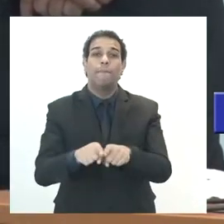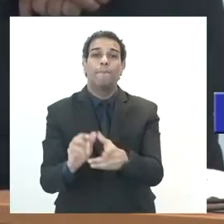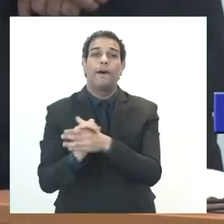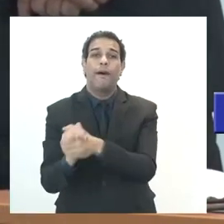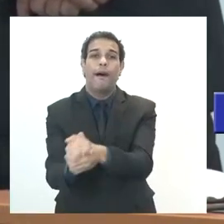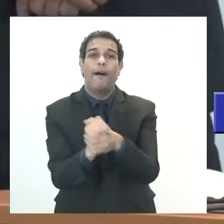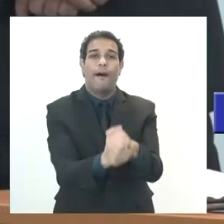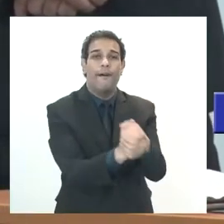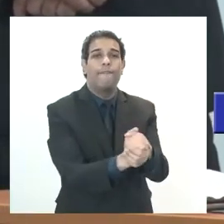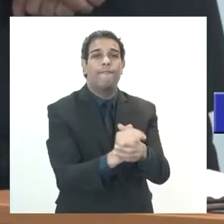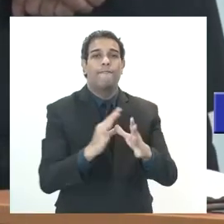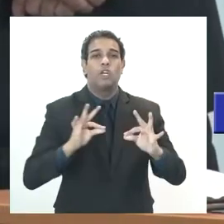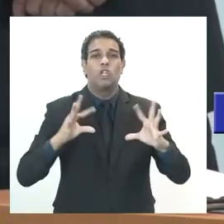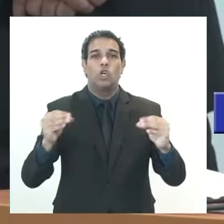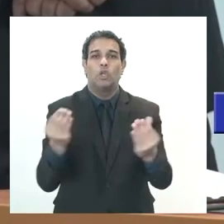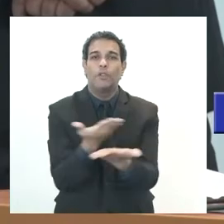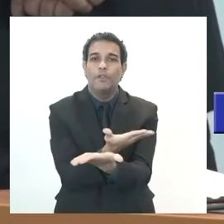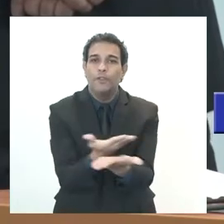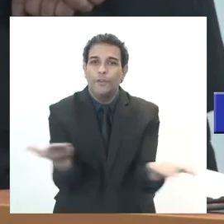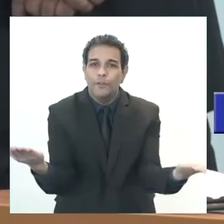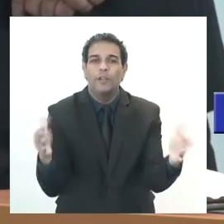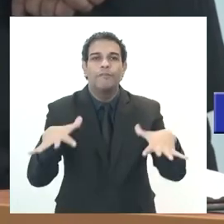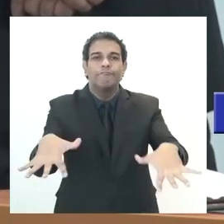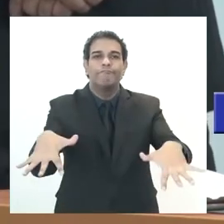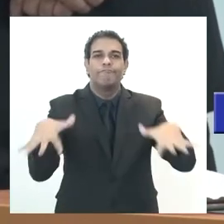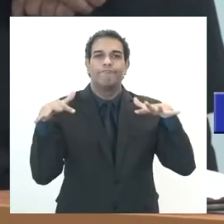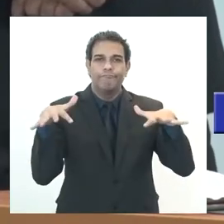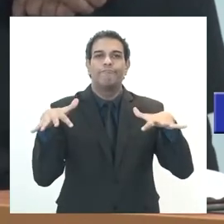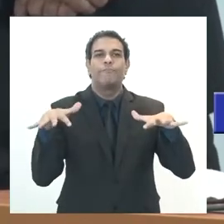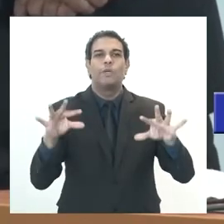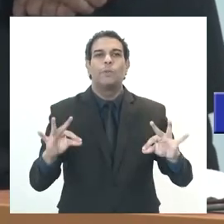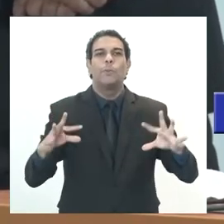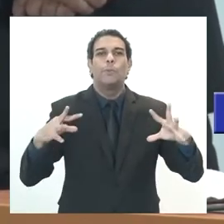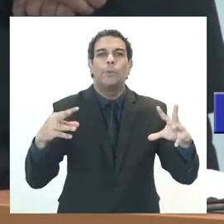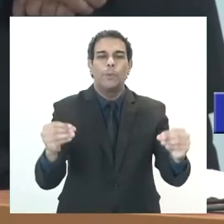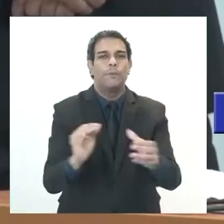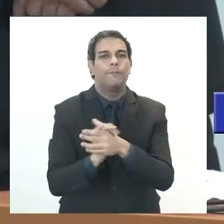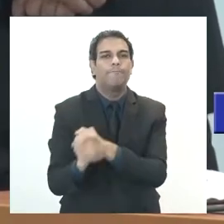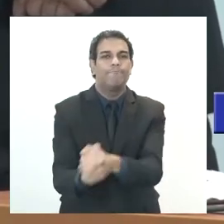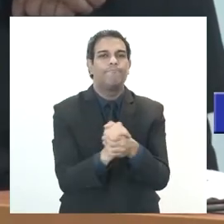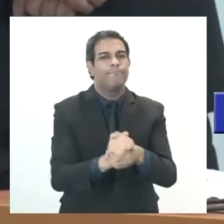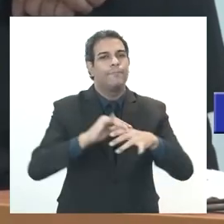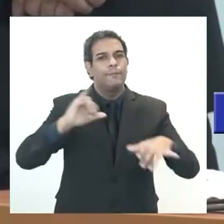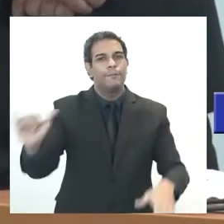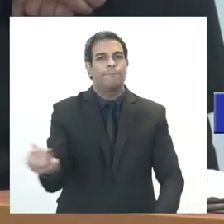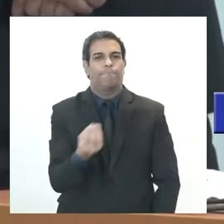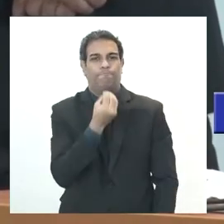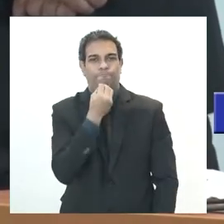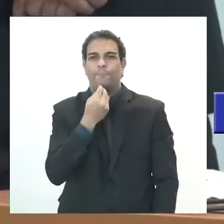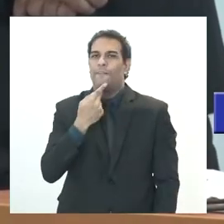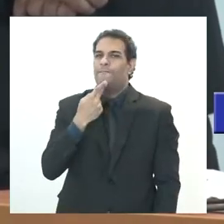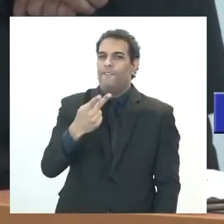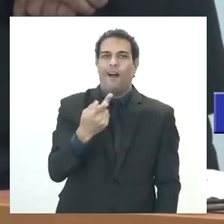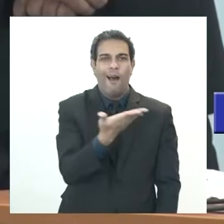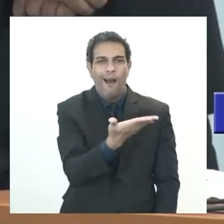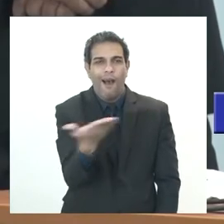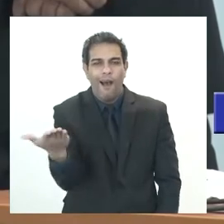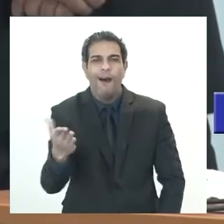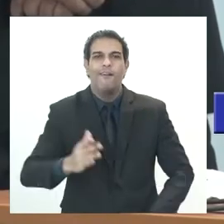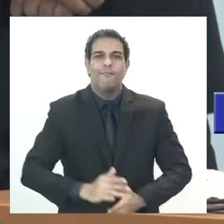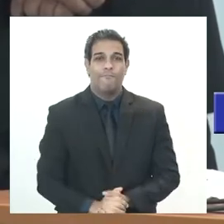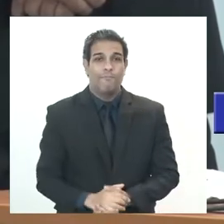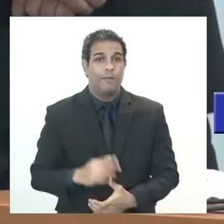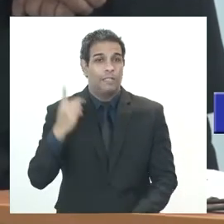evento parabenizo todos os componentes da da mesa todos os demais companheiros que aproveitar e fazer um registro o